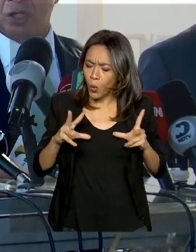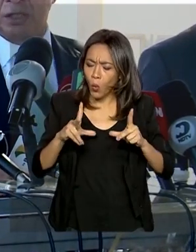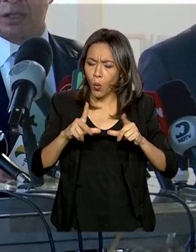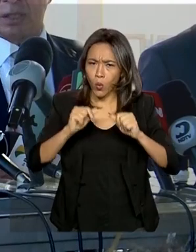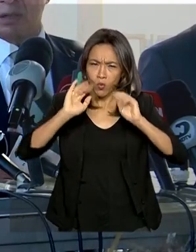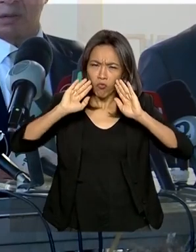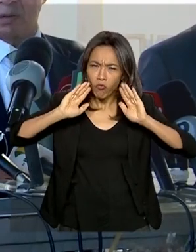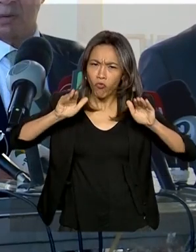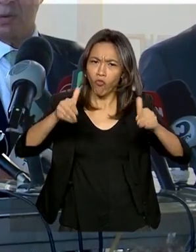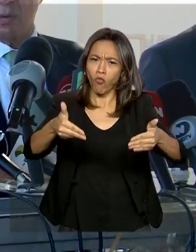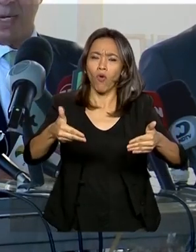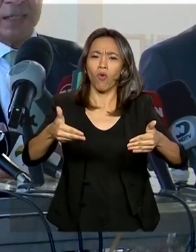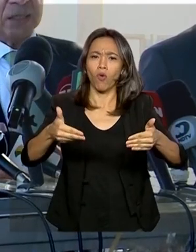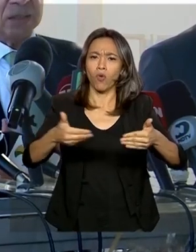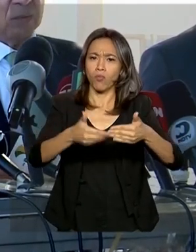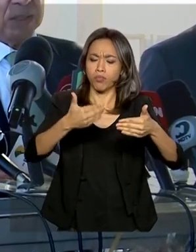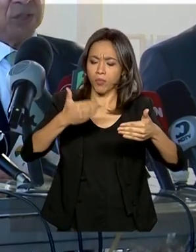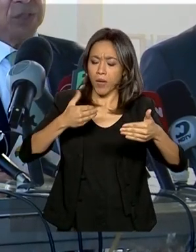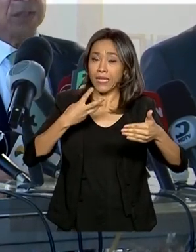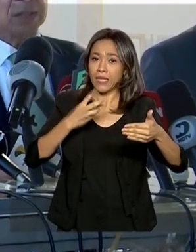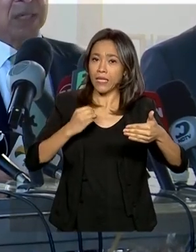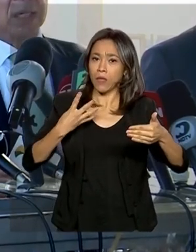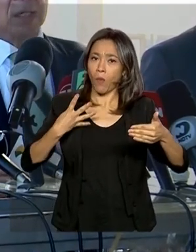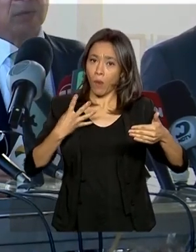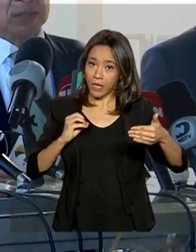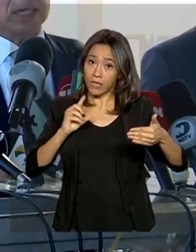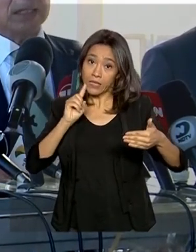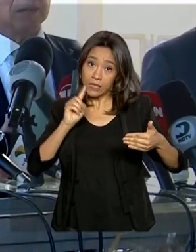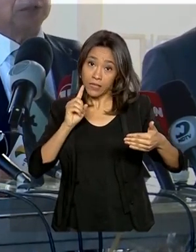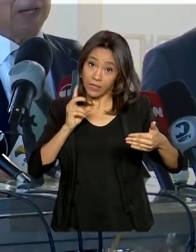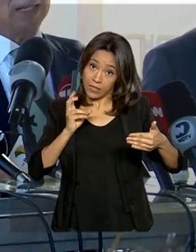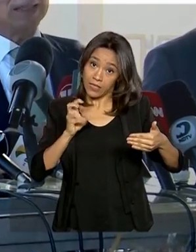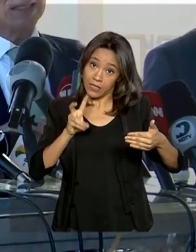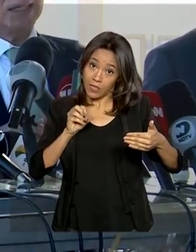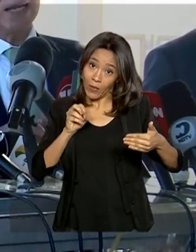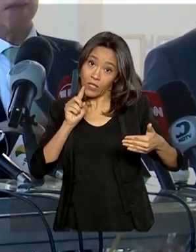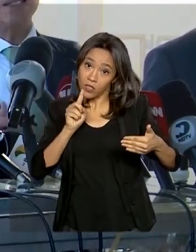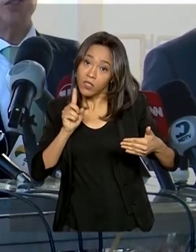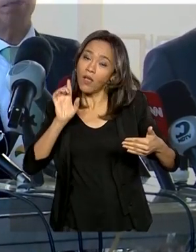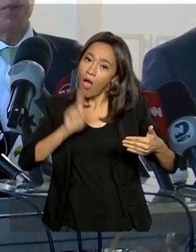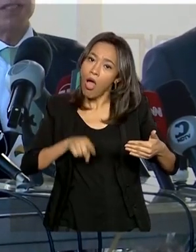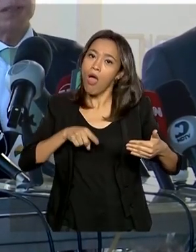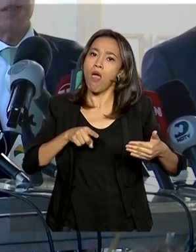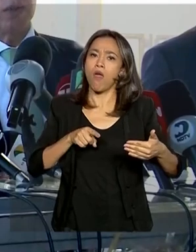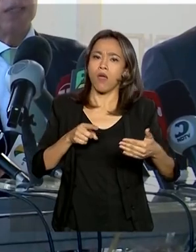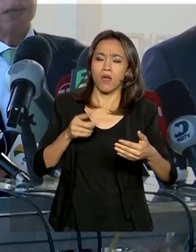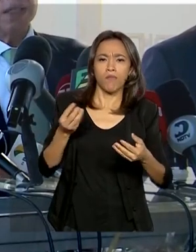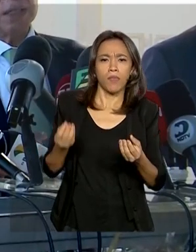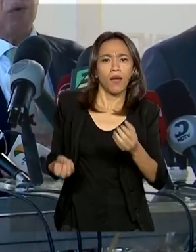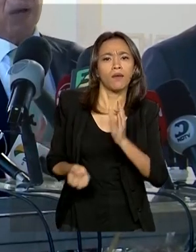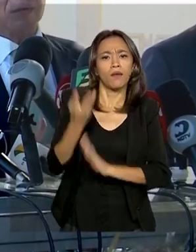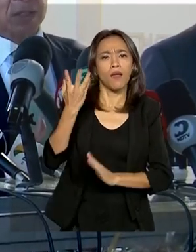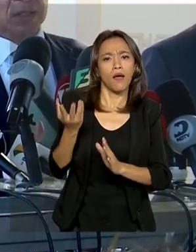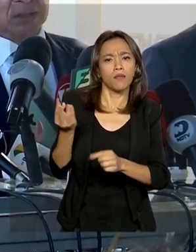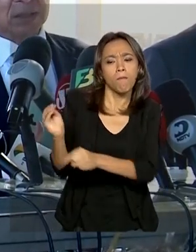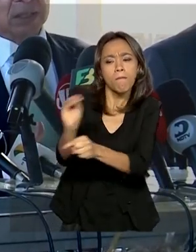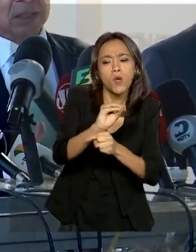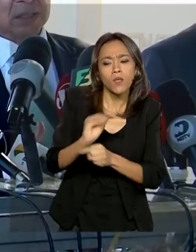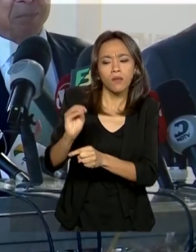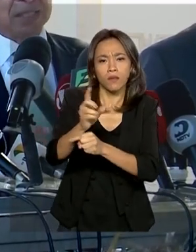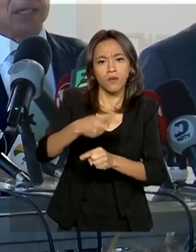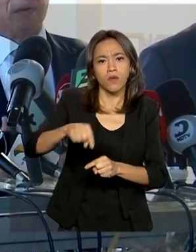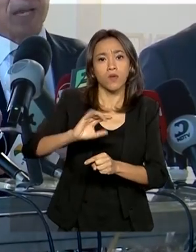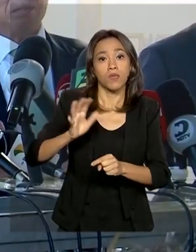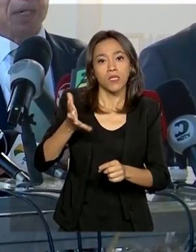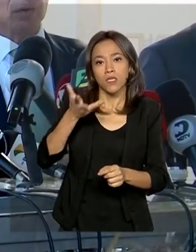últimos 30, 40, 50 dias foi exatamente para lançar essa camada de proteção, para salvar vidas